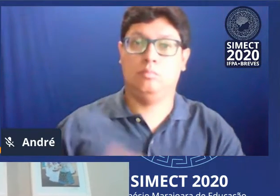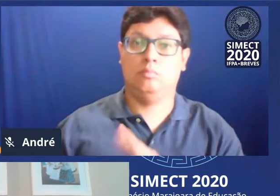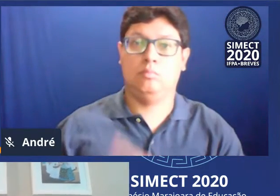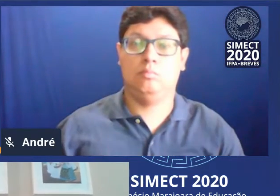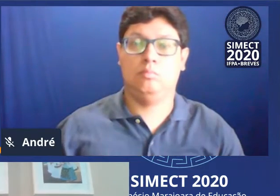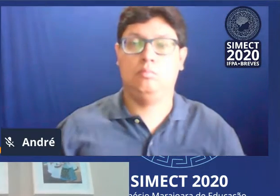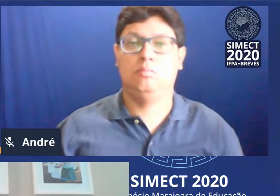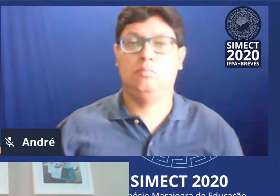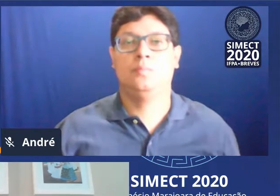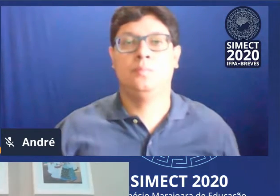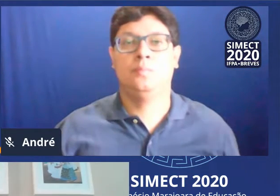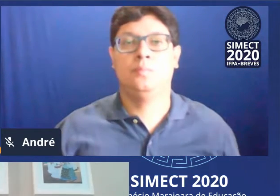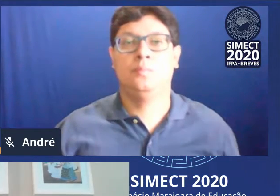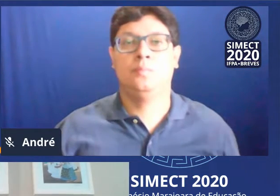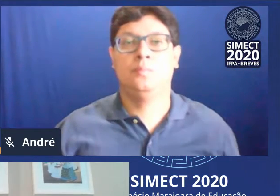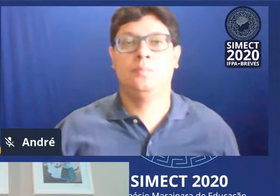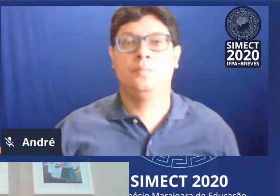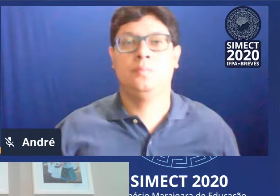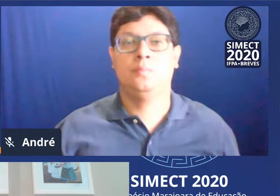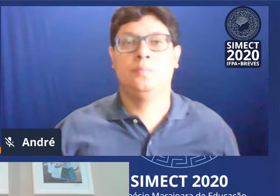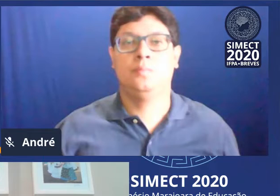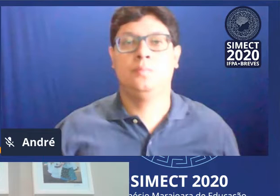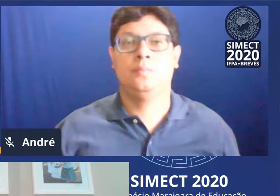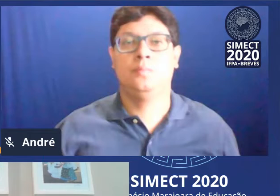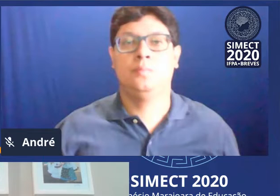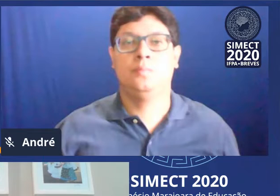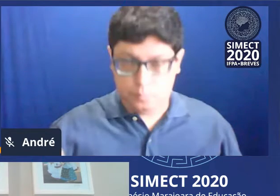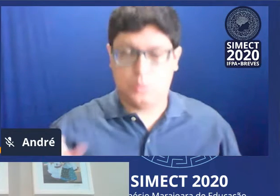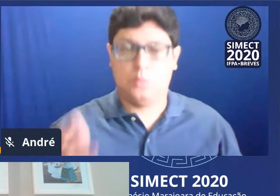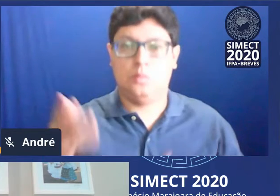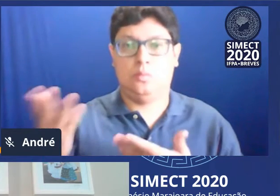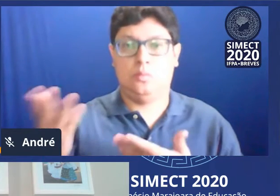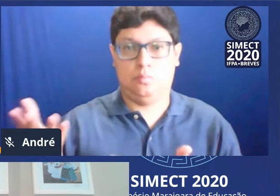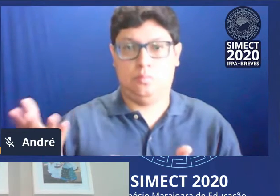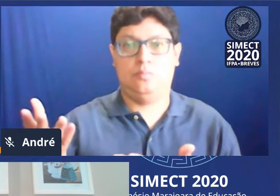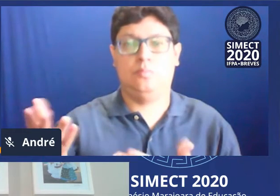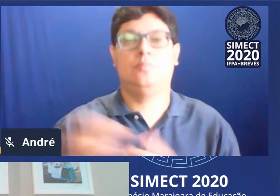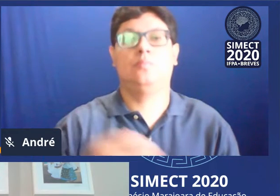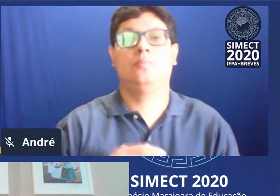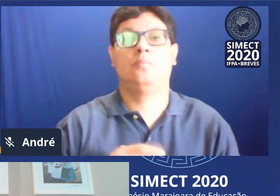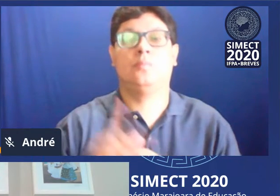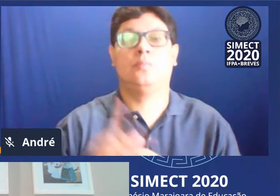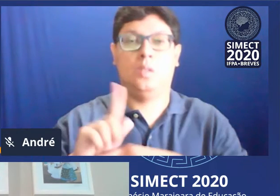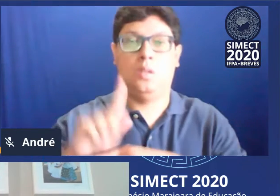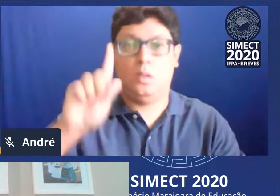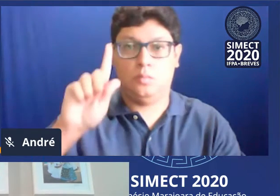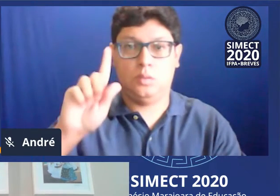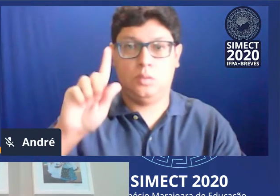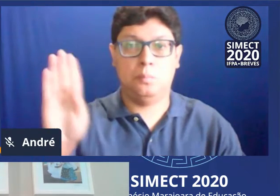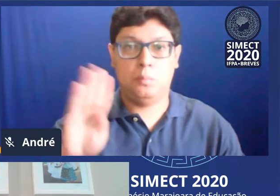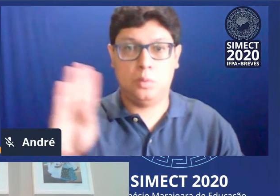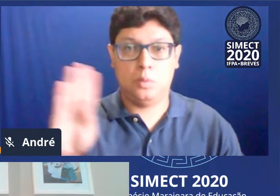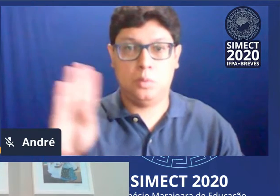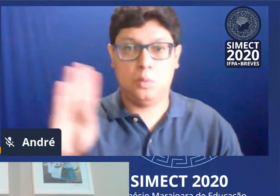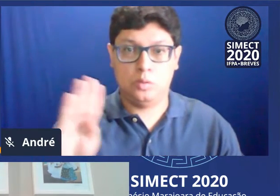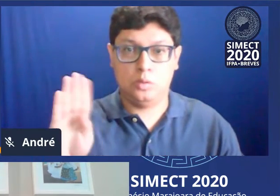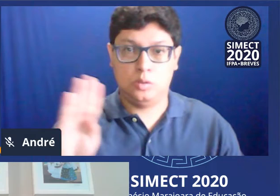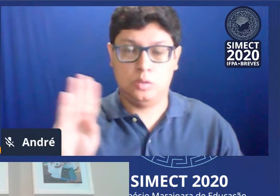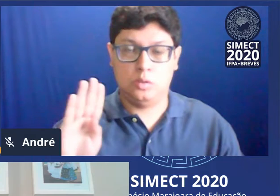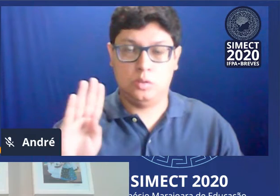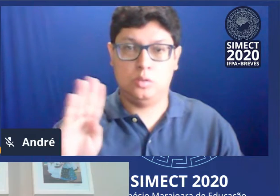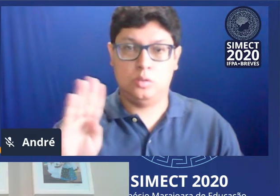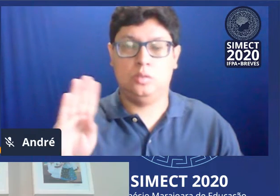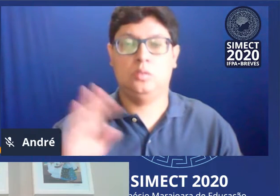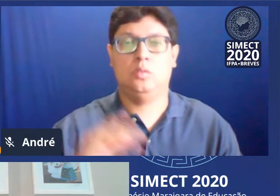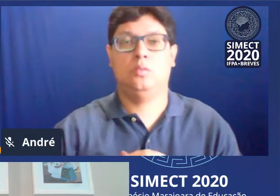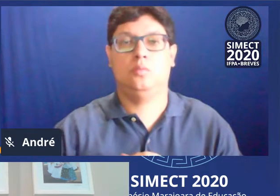Cristiana, ela possui graduação em Biologia, licenciatura plena em Biologia pela Universidade Católica